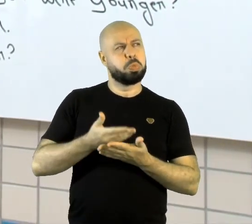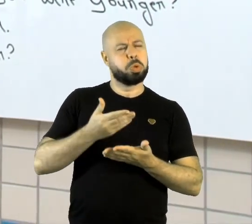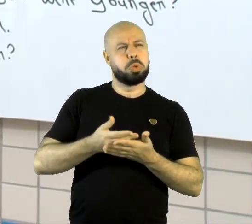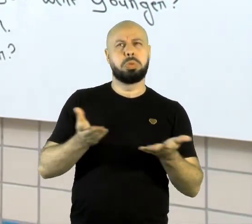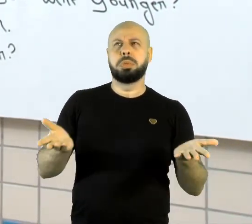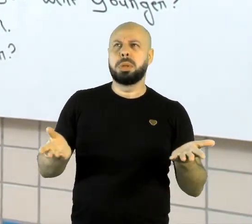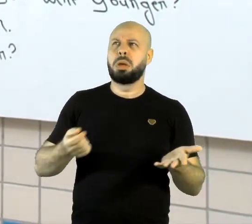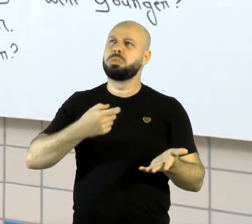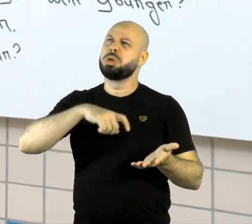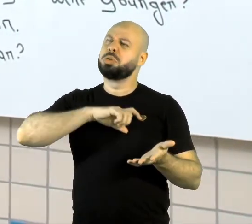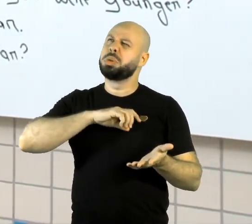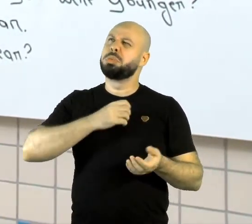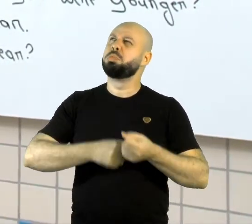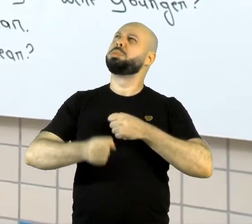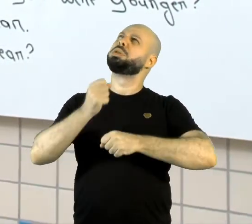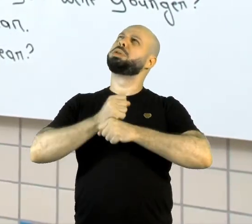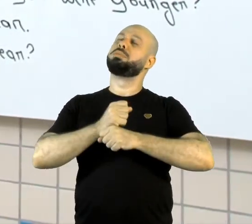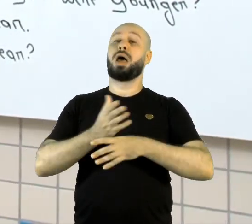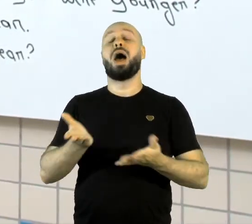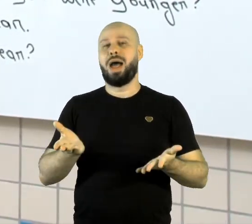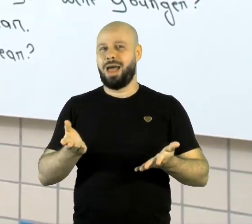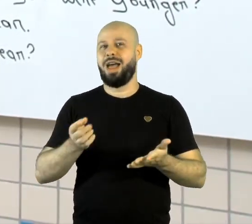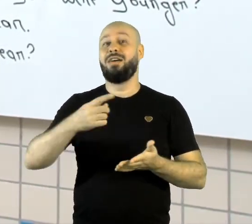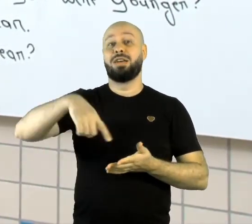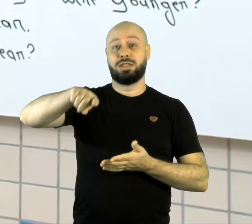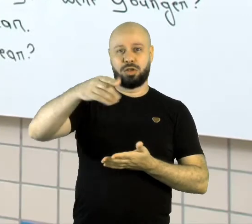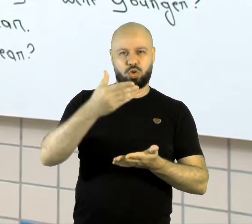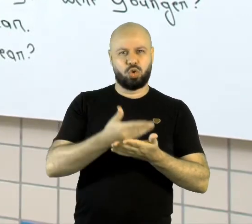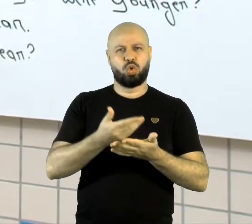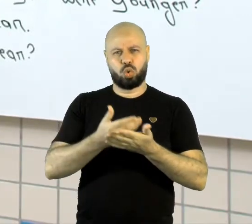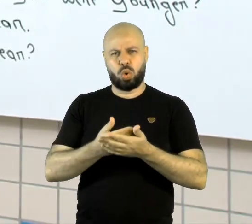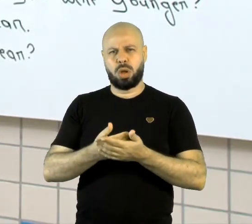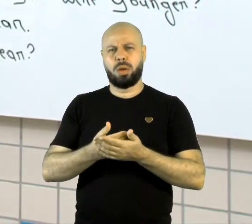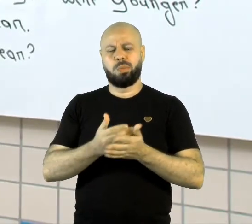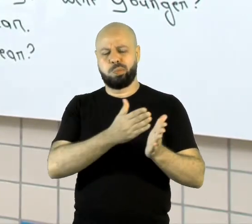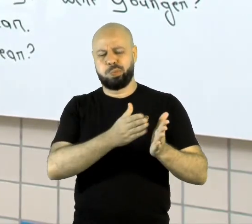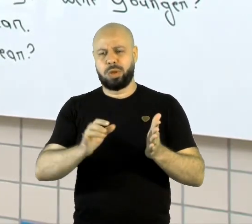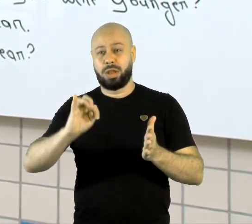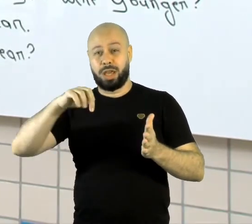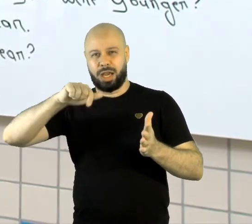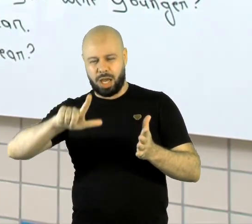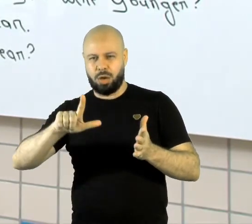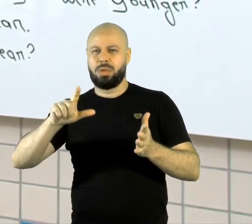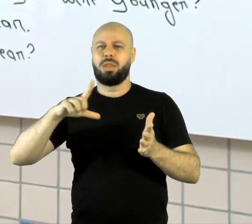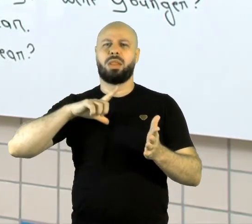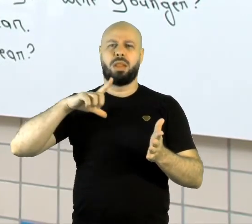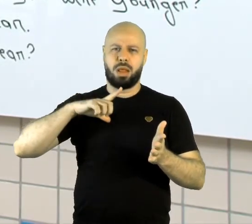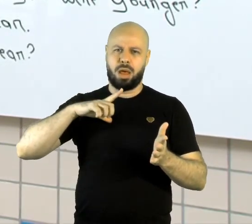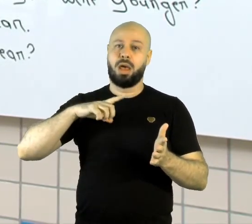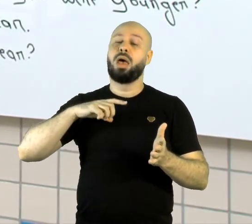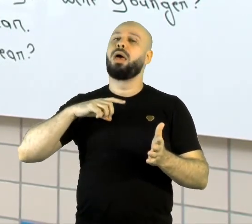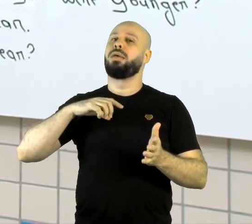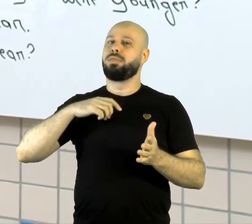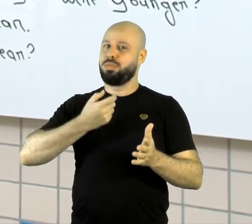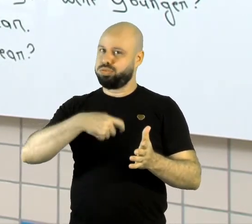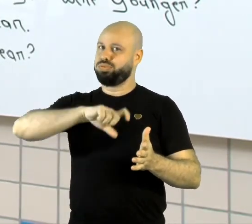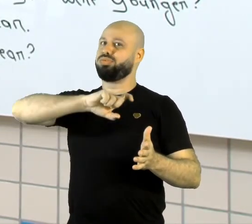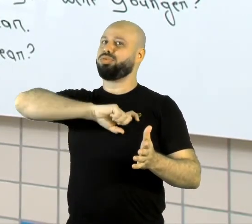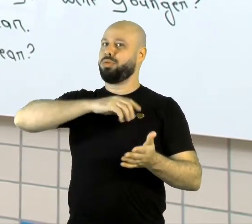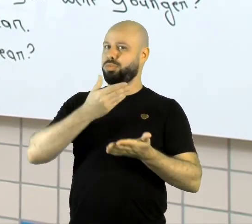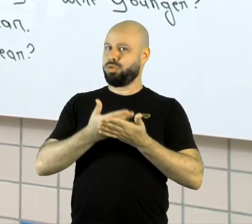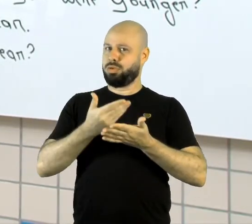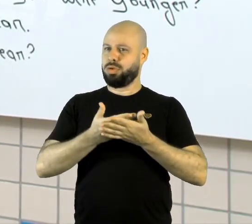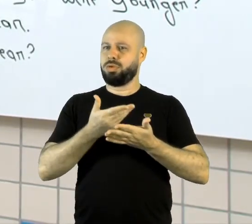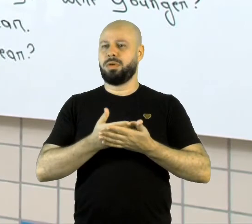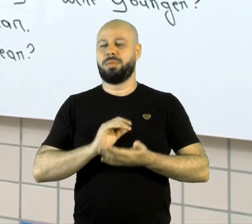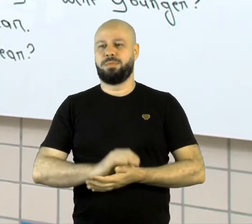alunos, né? Inclusive de tempo integral que tem aí o componente curricular espanhol. E justamente nessa transição, quinto